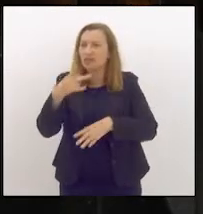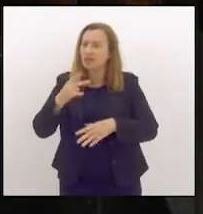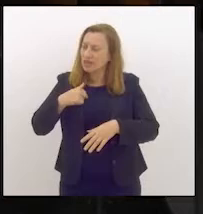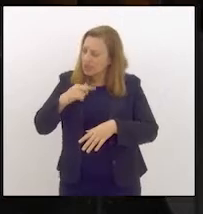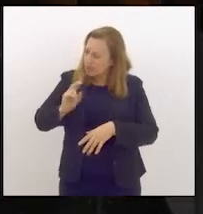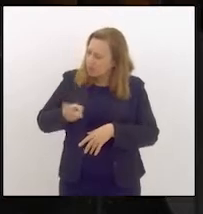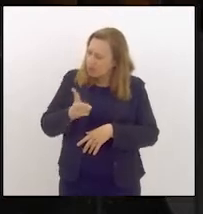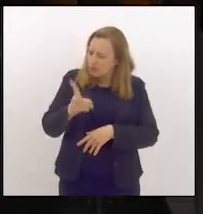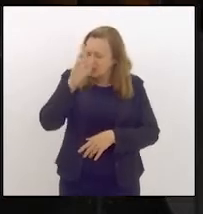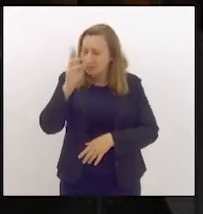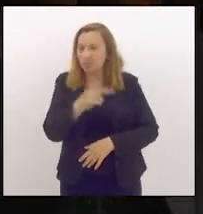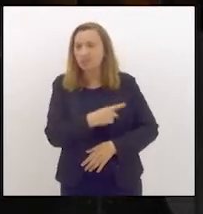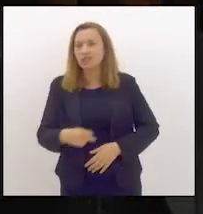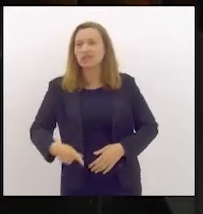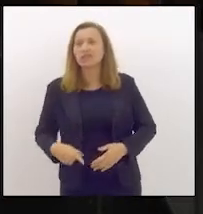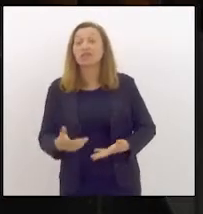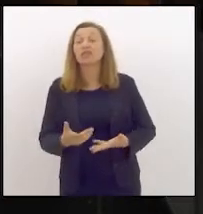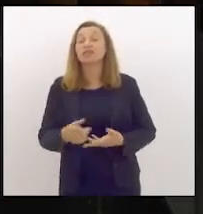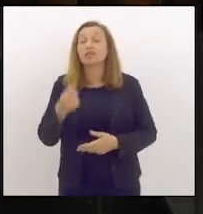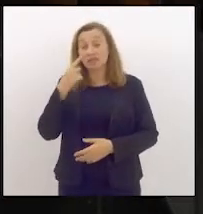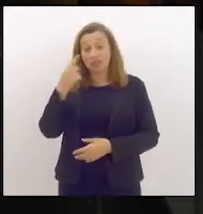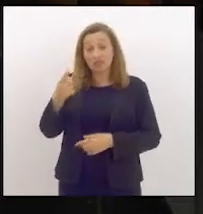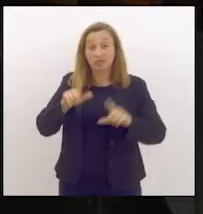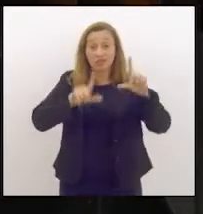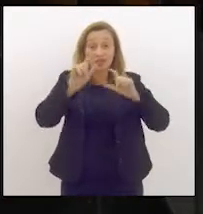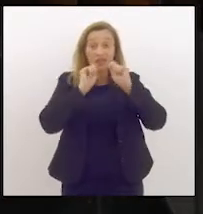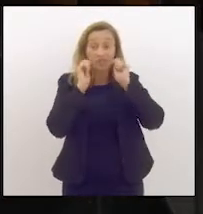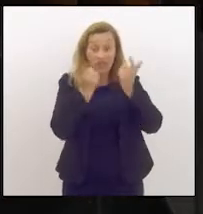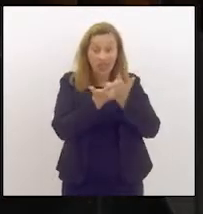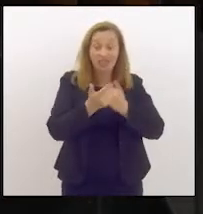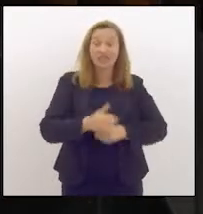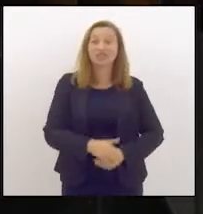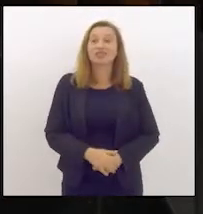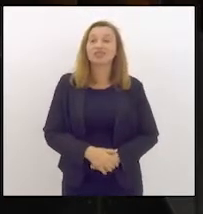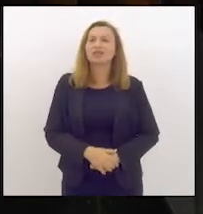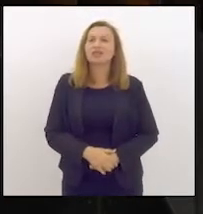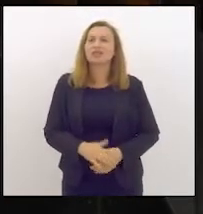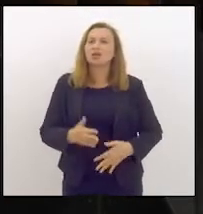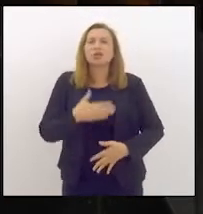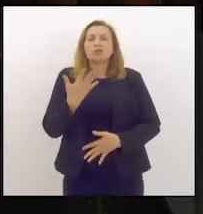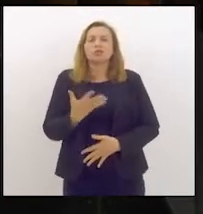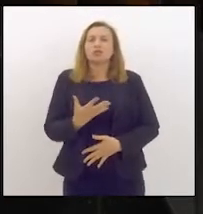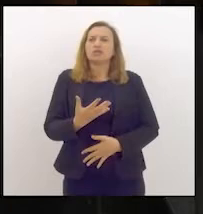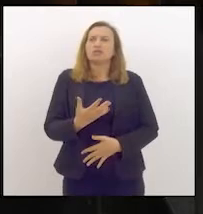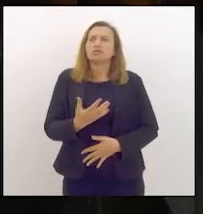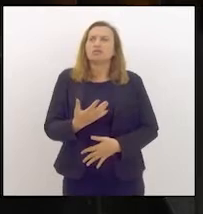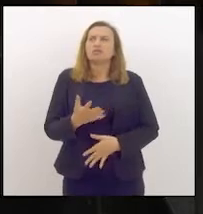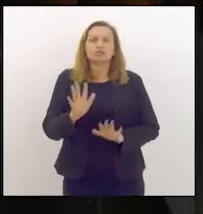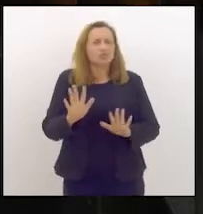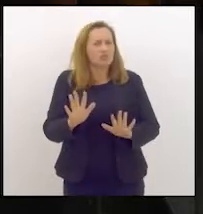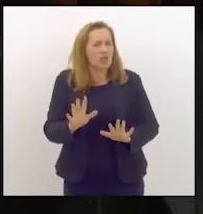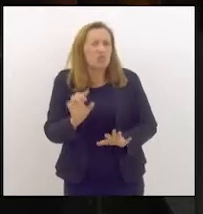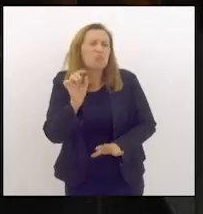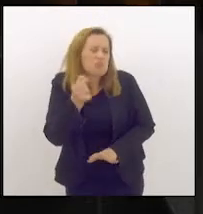vou prosseguir Presidente você que nos ouvir pela TV alerj eu fui surpreendido Aliás nem tão surpreendido